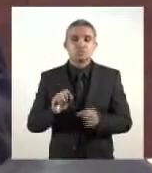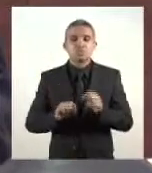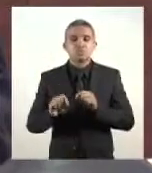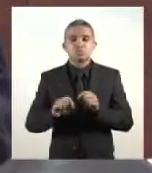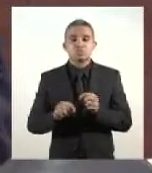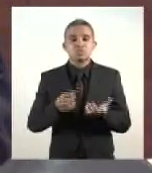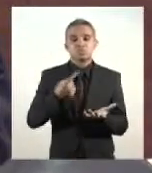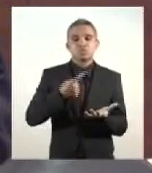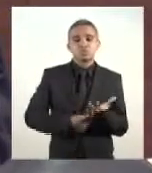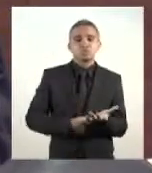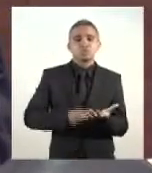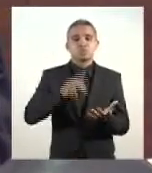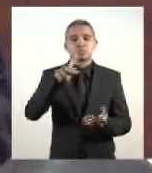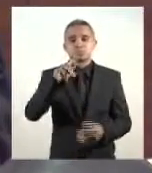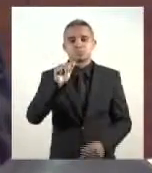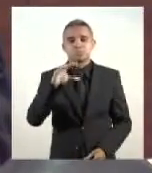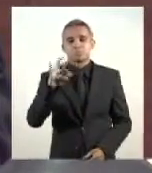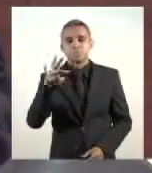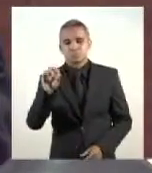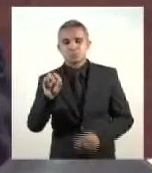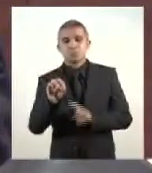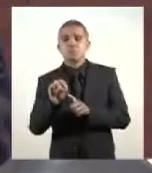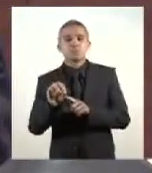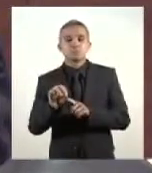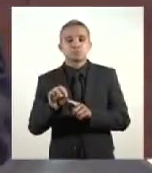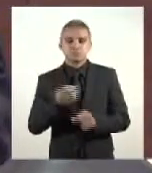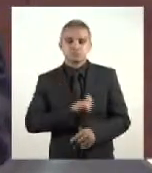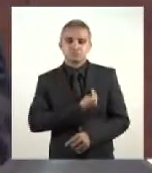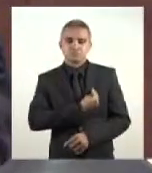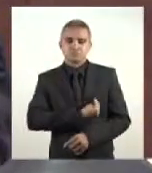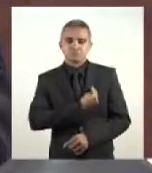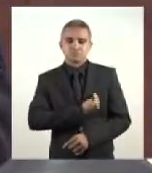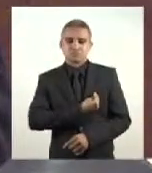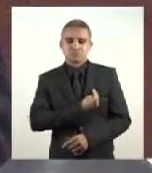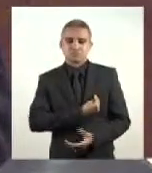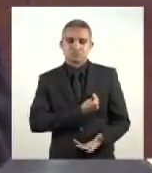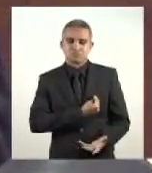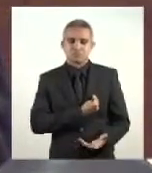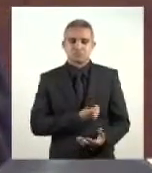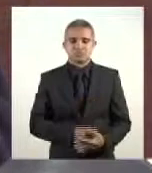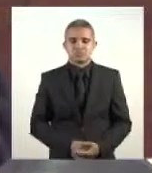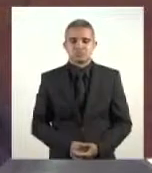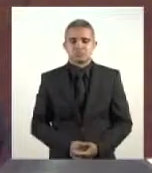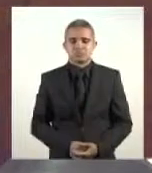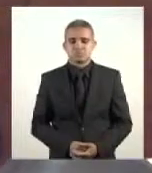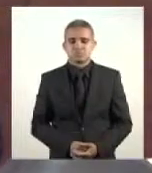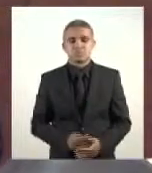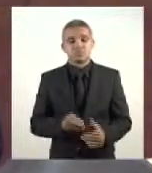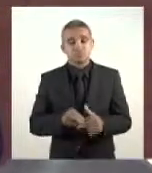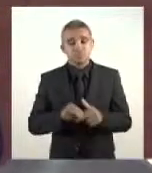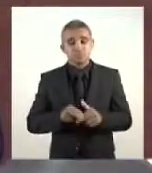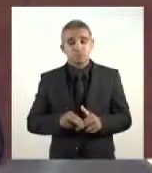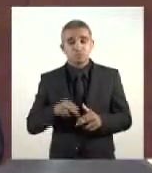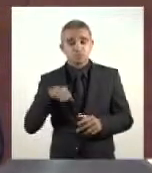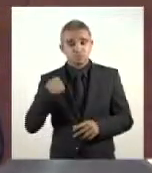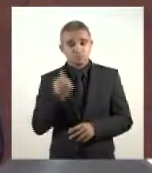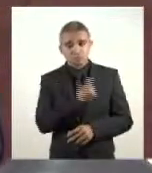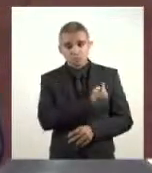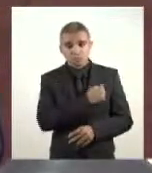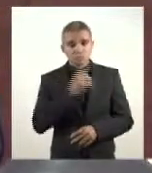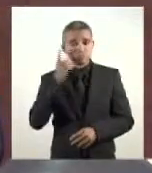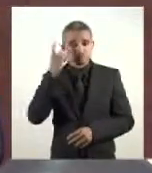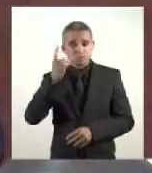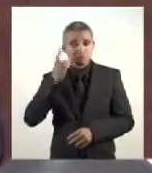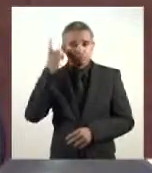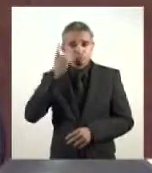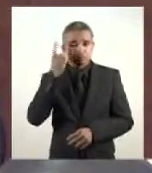vida. É disso que nós, que dizemos ser representantes do povo, que